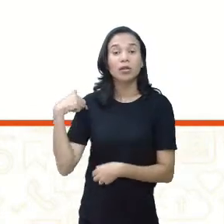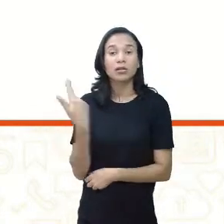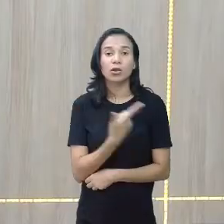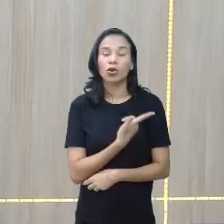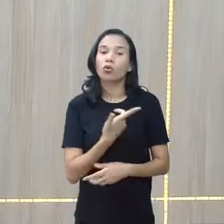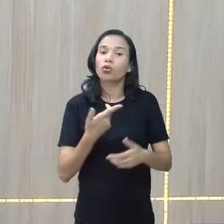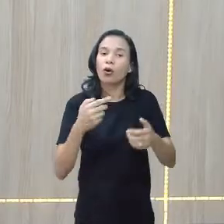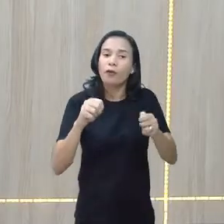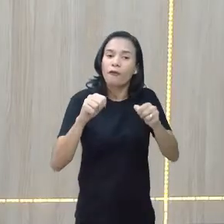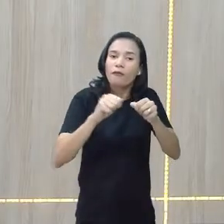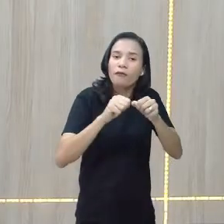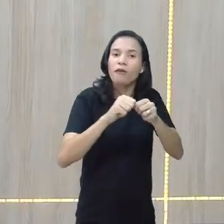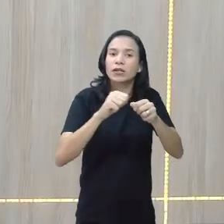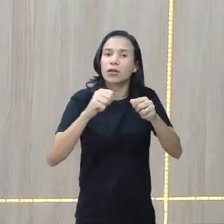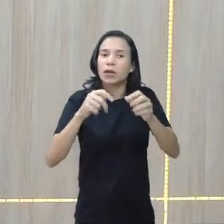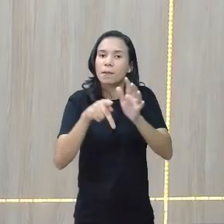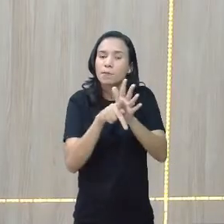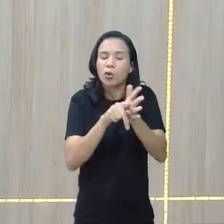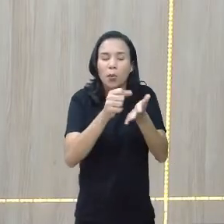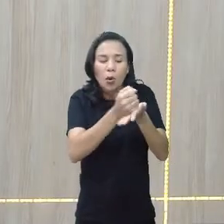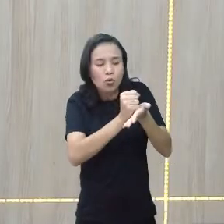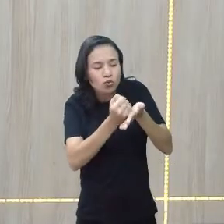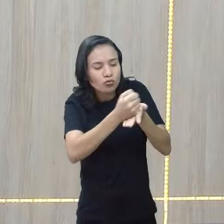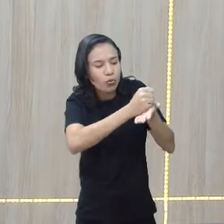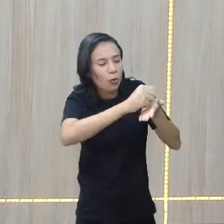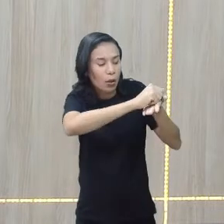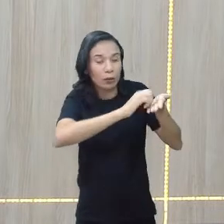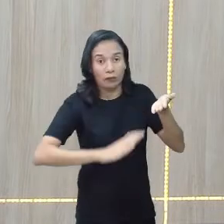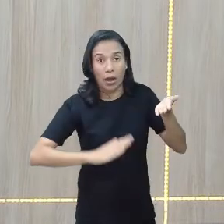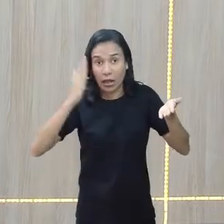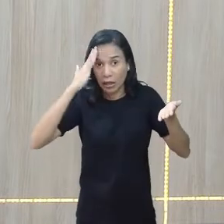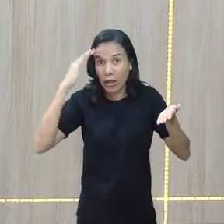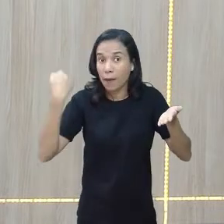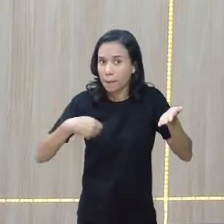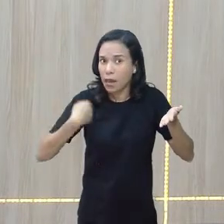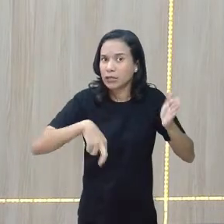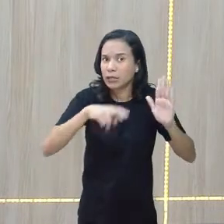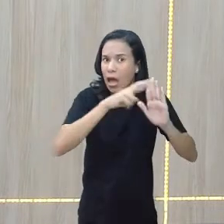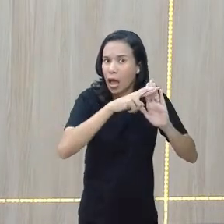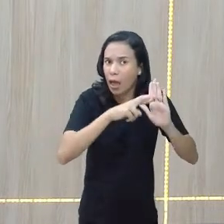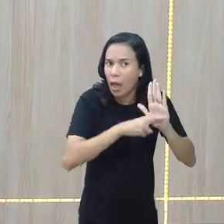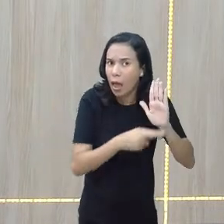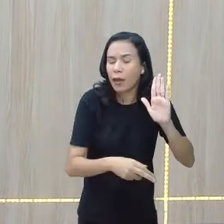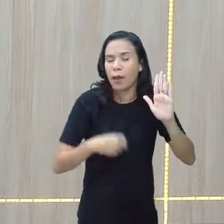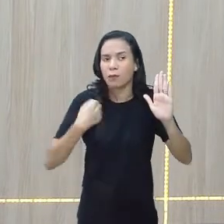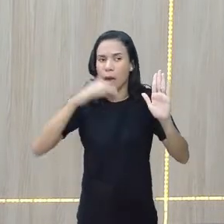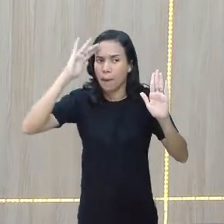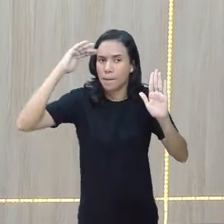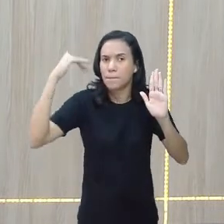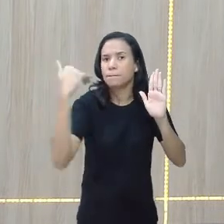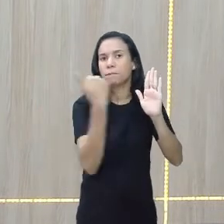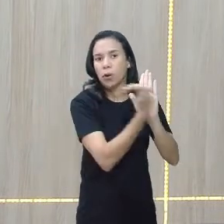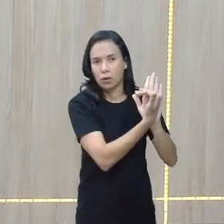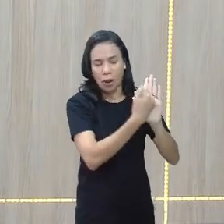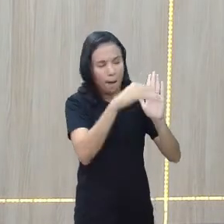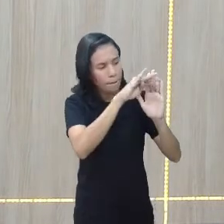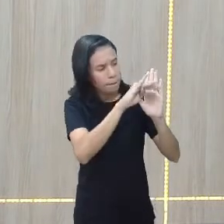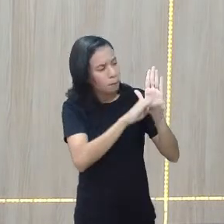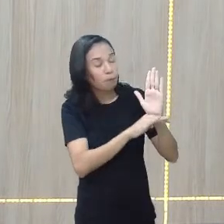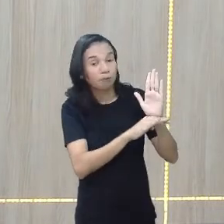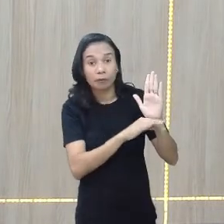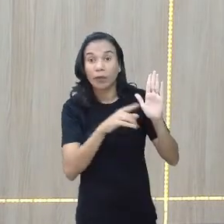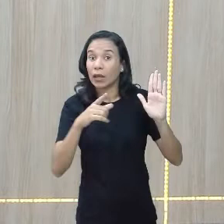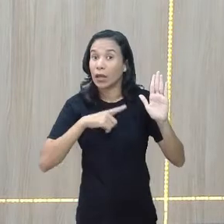faz um trabalho com o jogo, a gente entende que existem regras que precisam ser percebidas e que precisam ser entendidas. E que